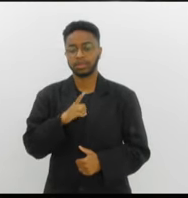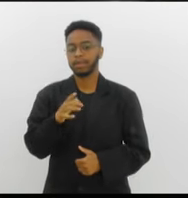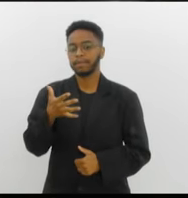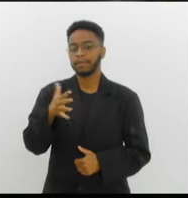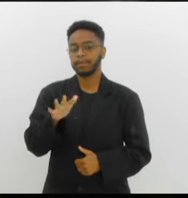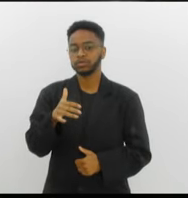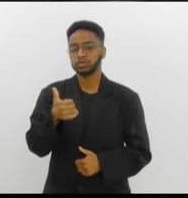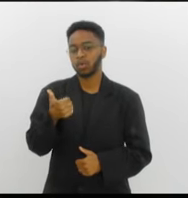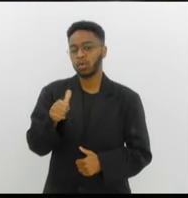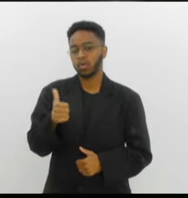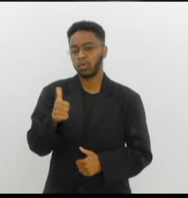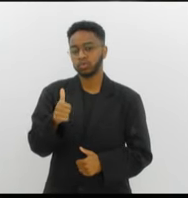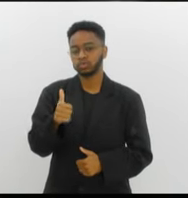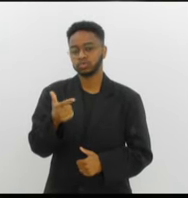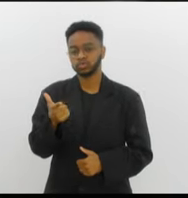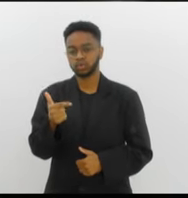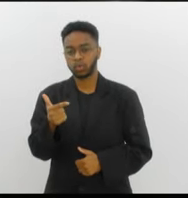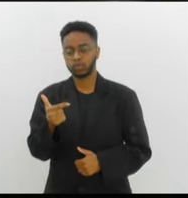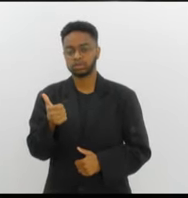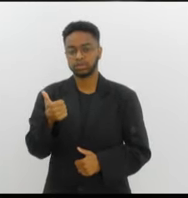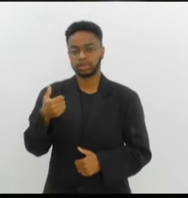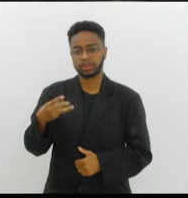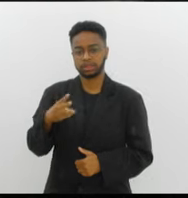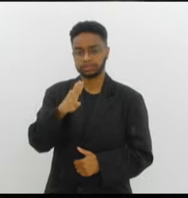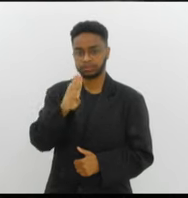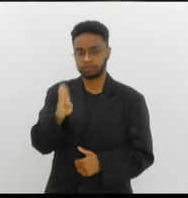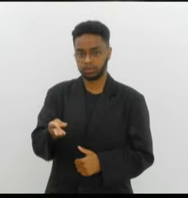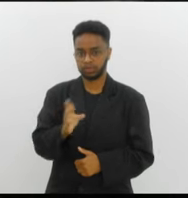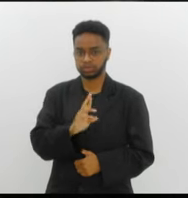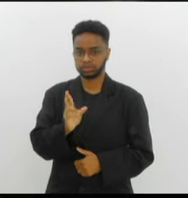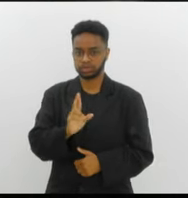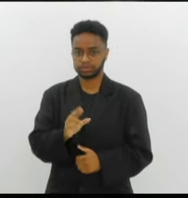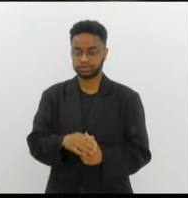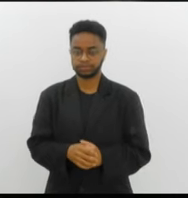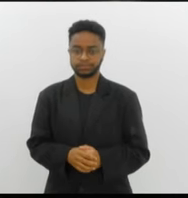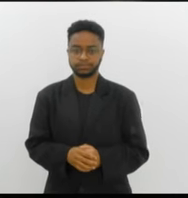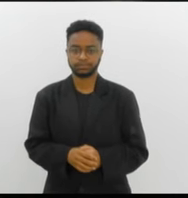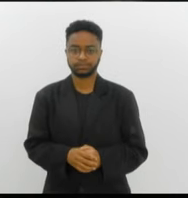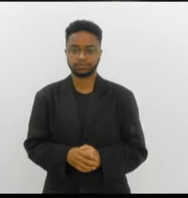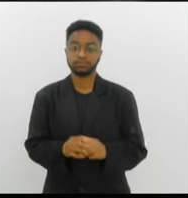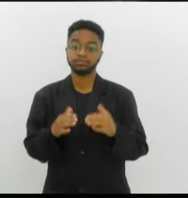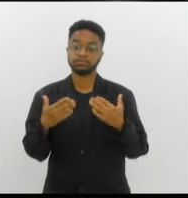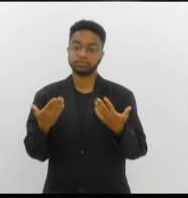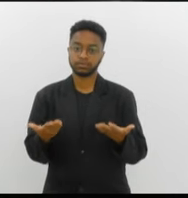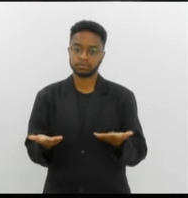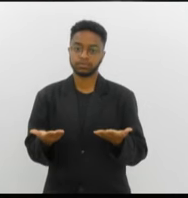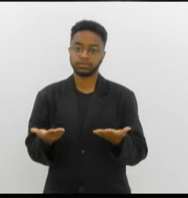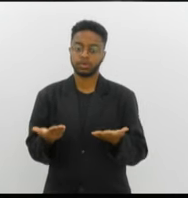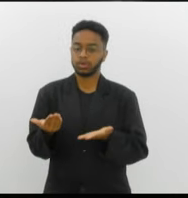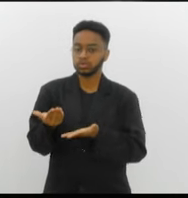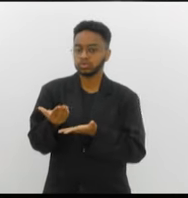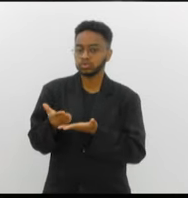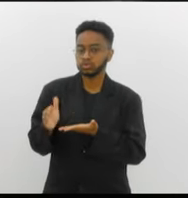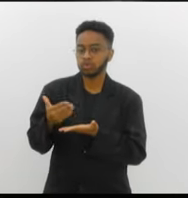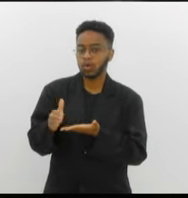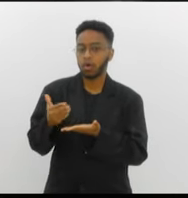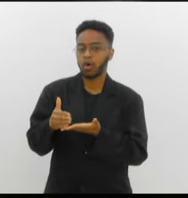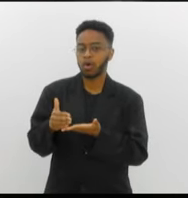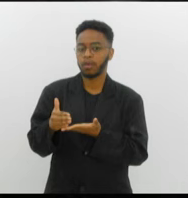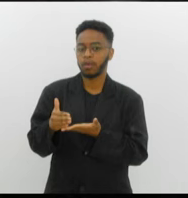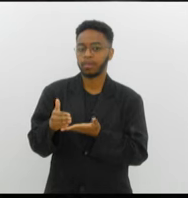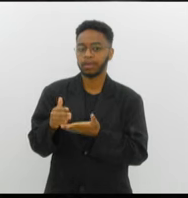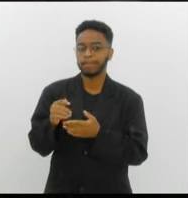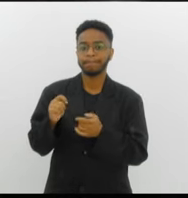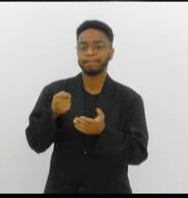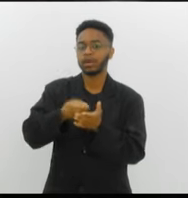aproximadamente 11, 12, 13 bilhões. Então, o remanescente de déficit seria só